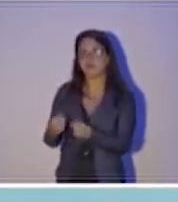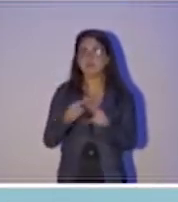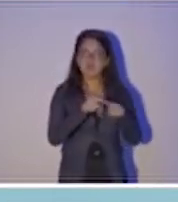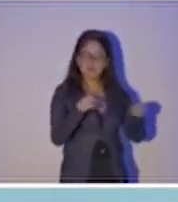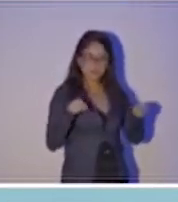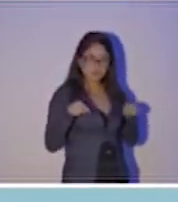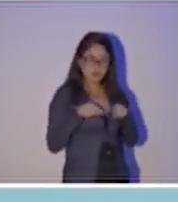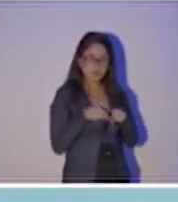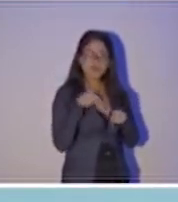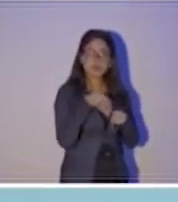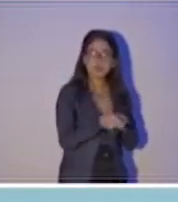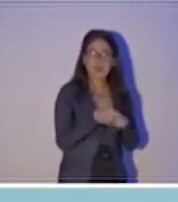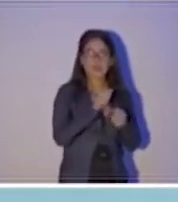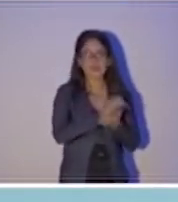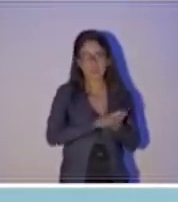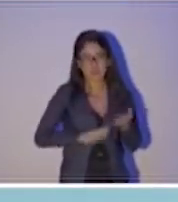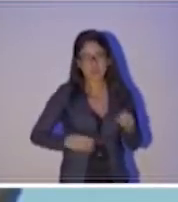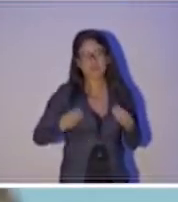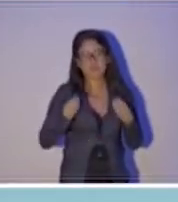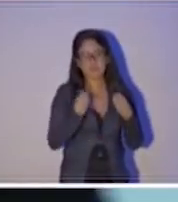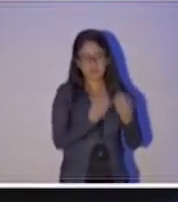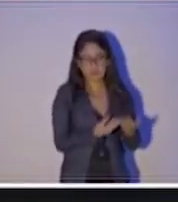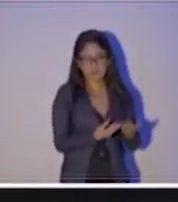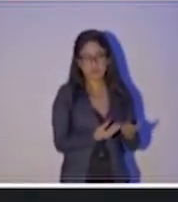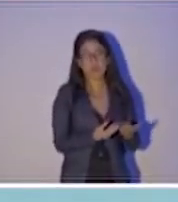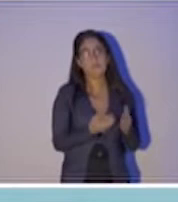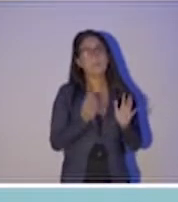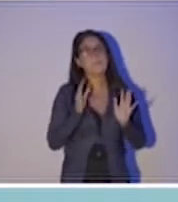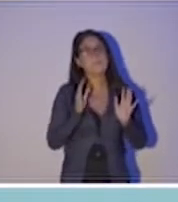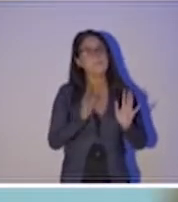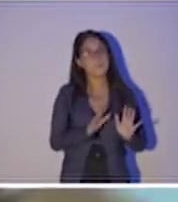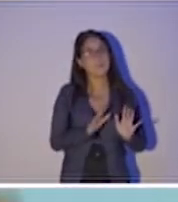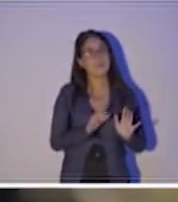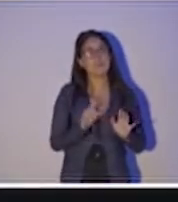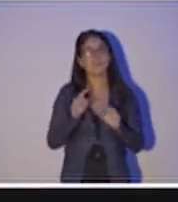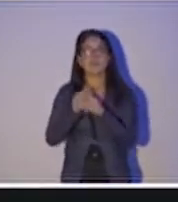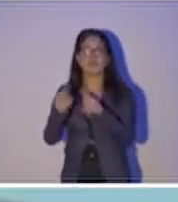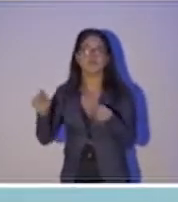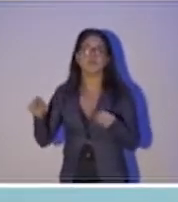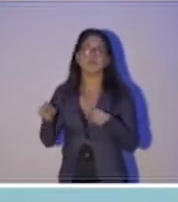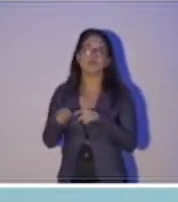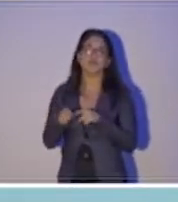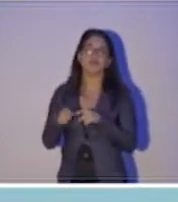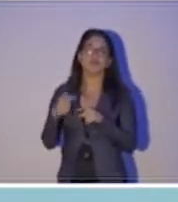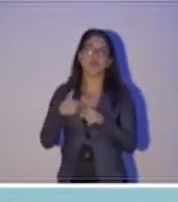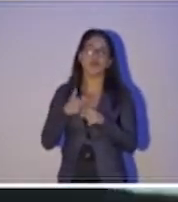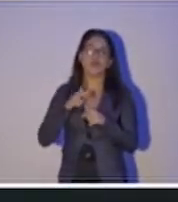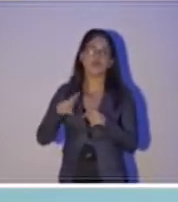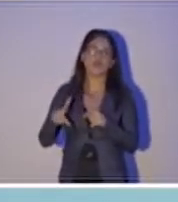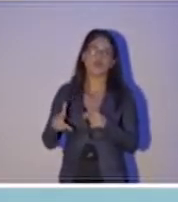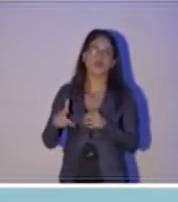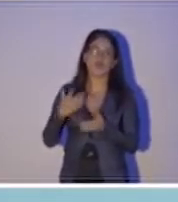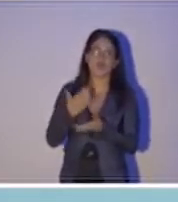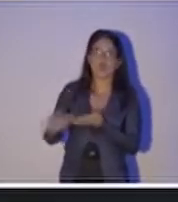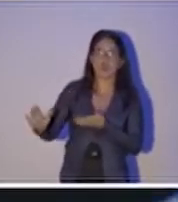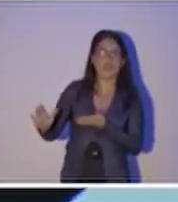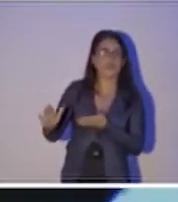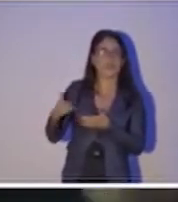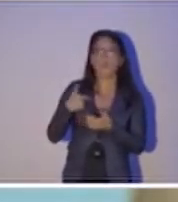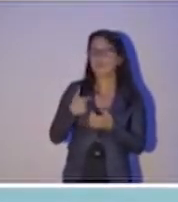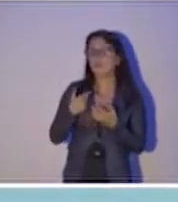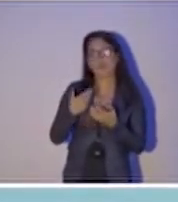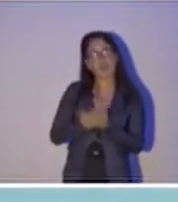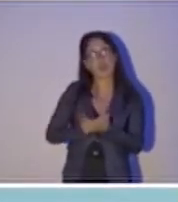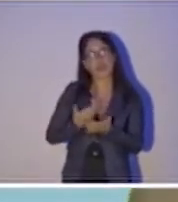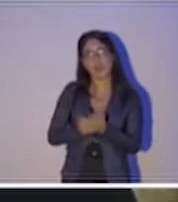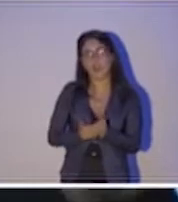fique fazendo, mas eu não estou abrindo mão dessa aula, não estou subindo aula. Eu não abro mão da minha aula.